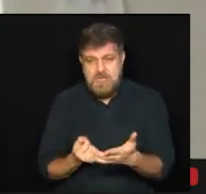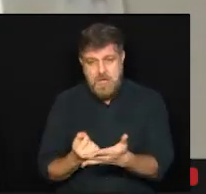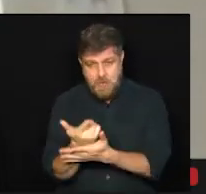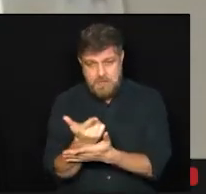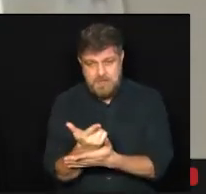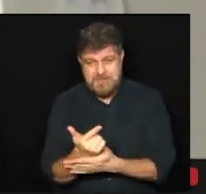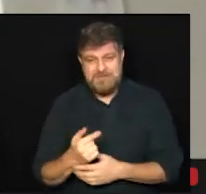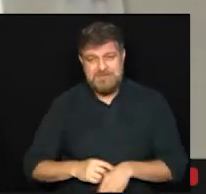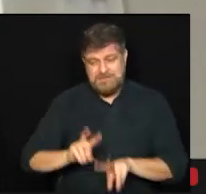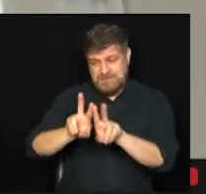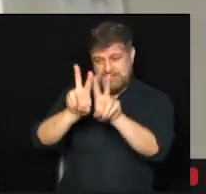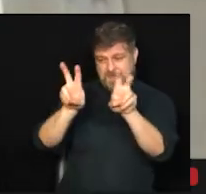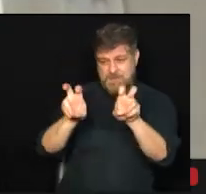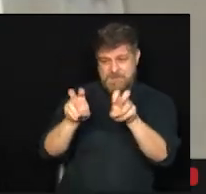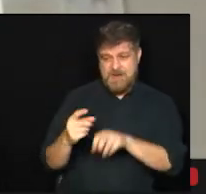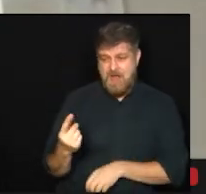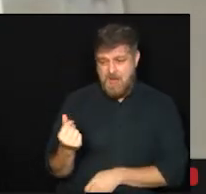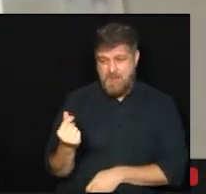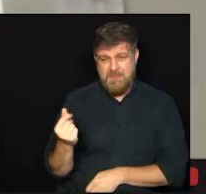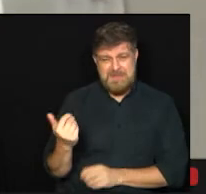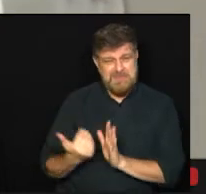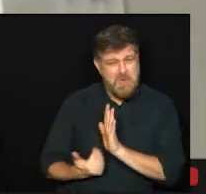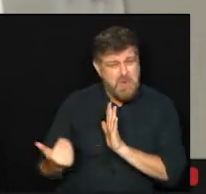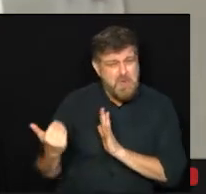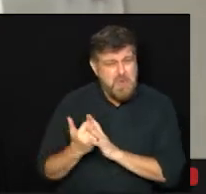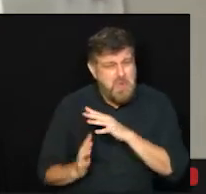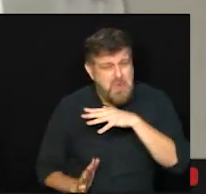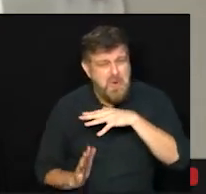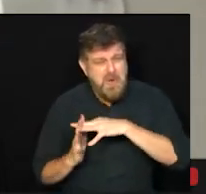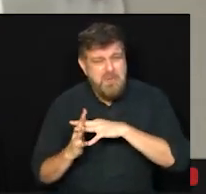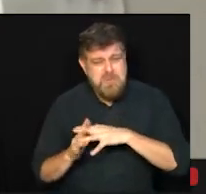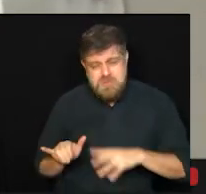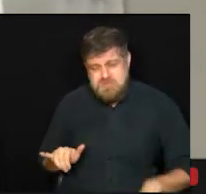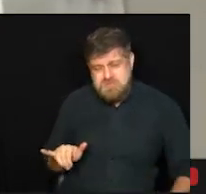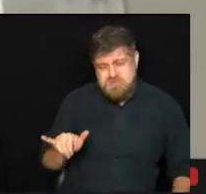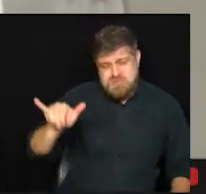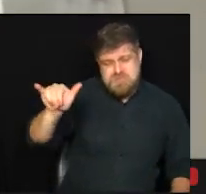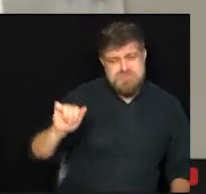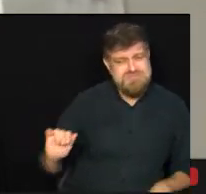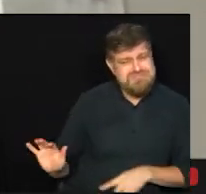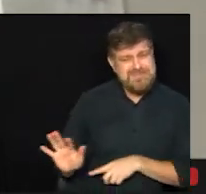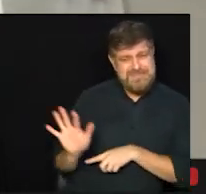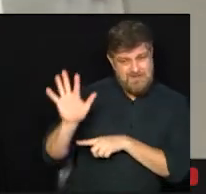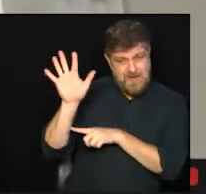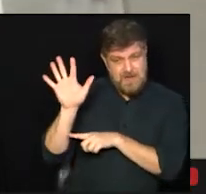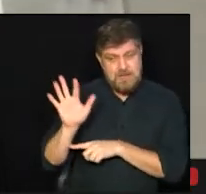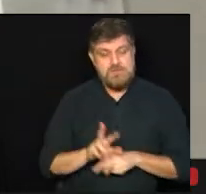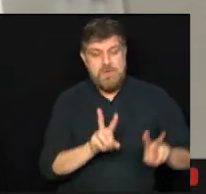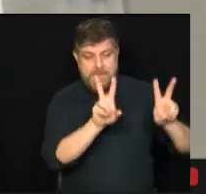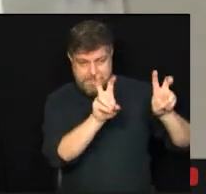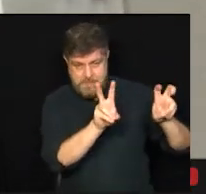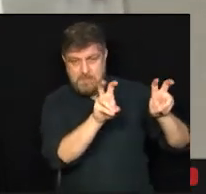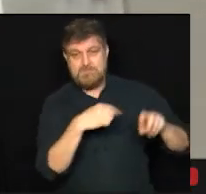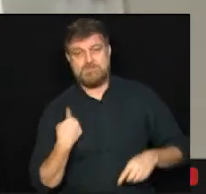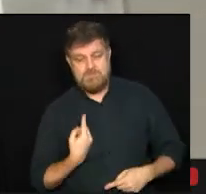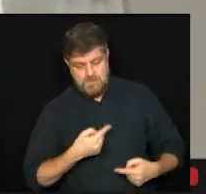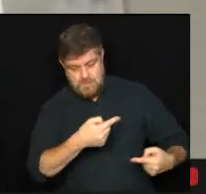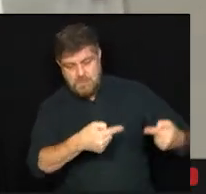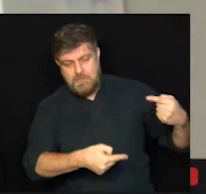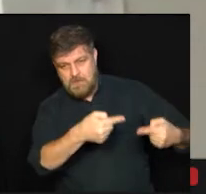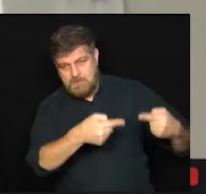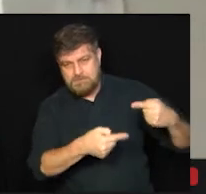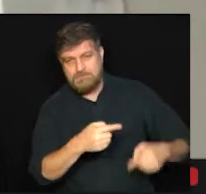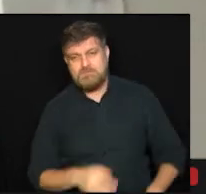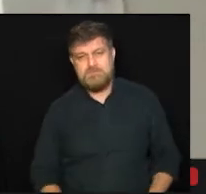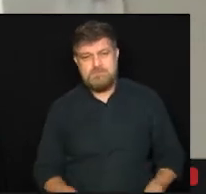das passagens, dos aumentos abusivos, são temas da nossa próxima reunião. Vou até fazer as considerações